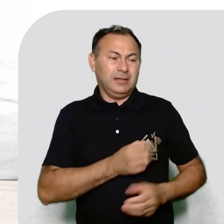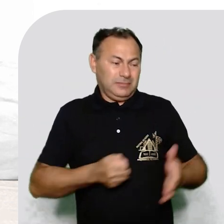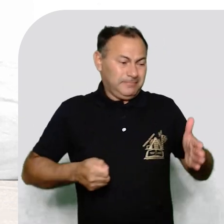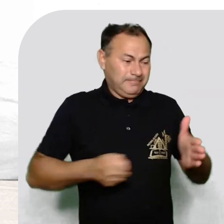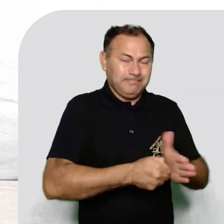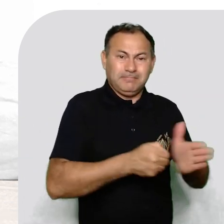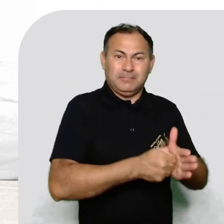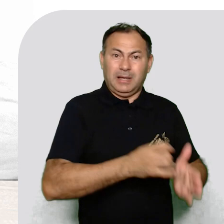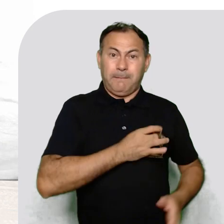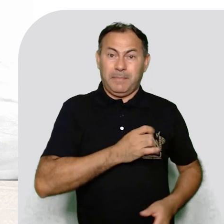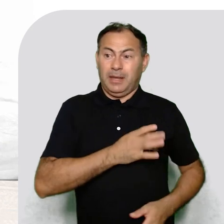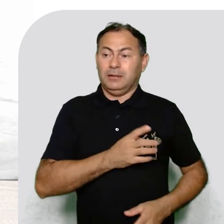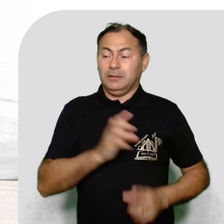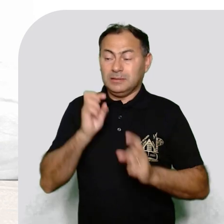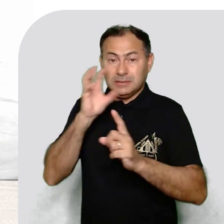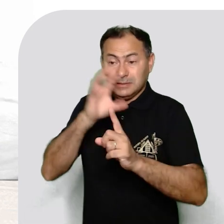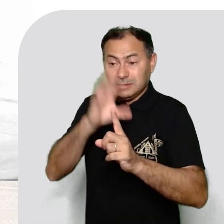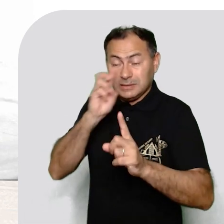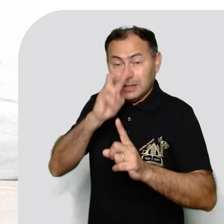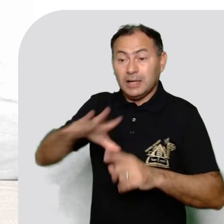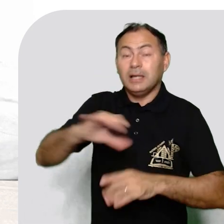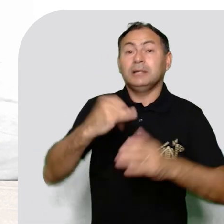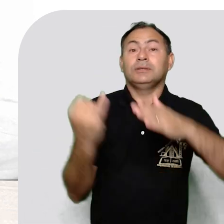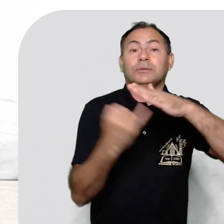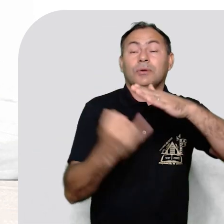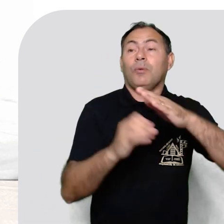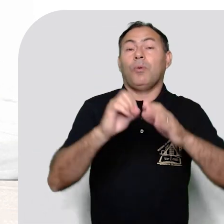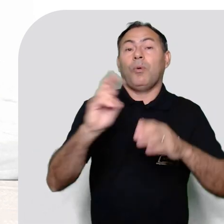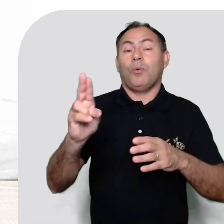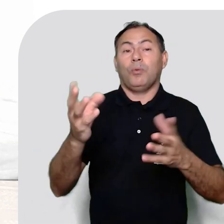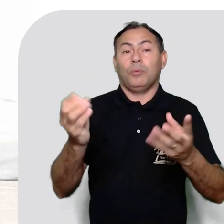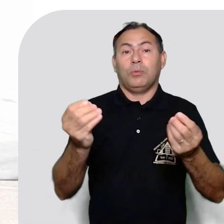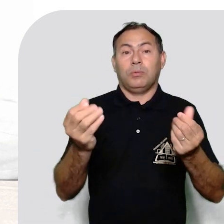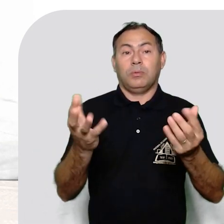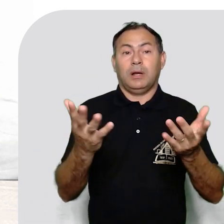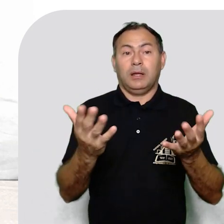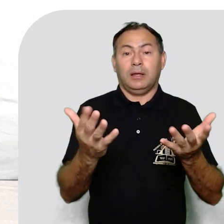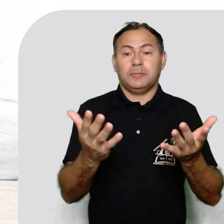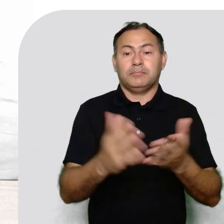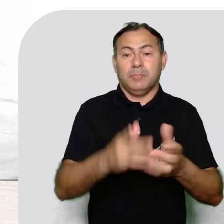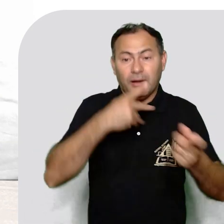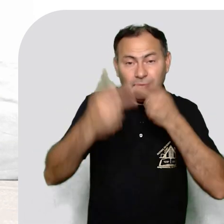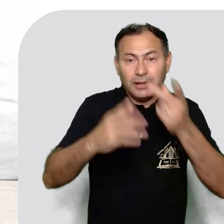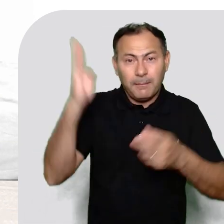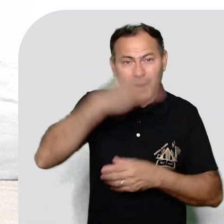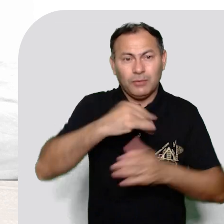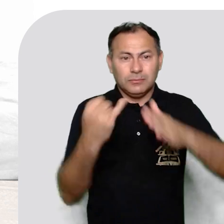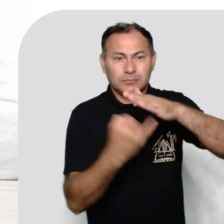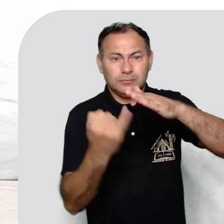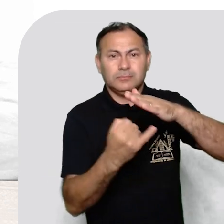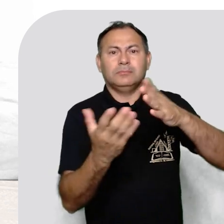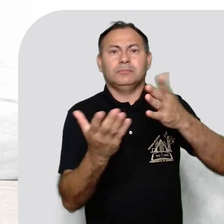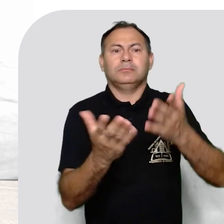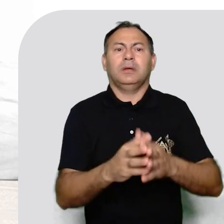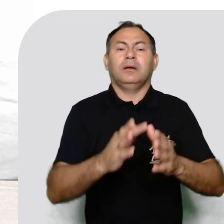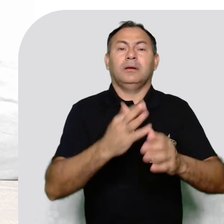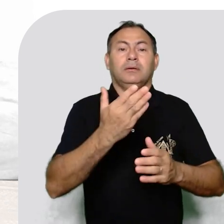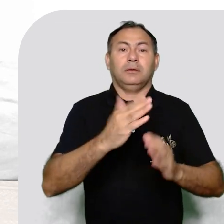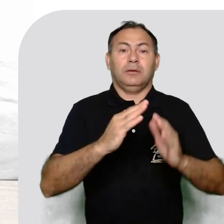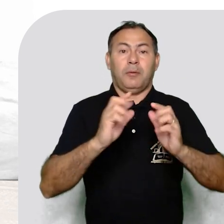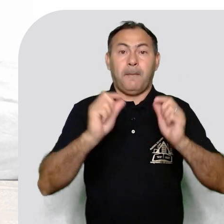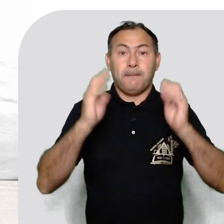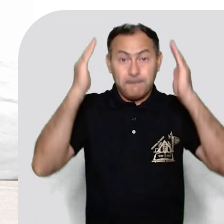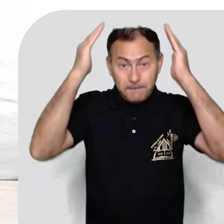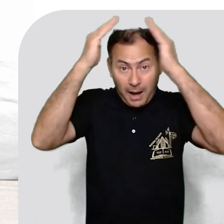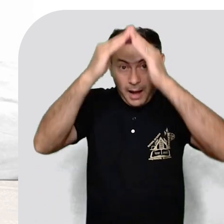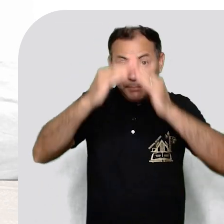porque temos medo de ameaçar a instituição ou né, falar mal da instituição, Francisco nos